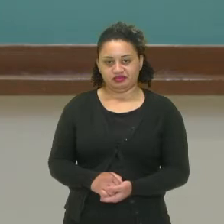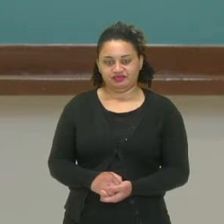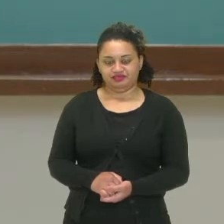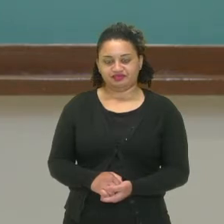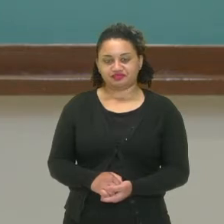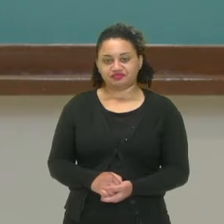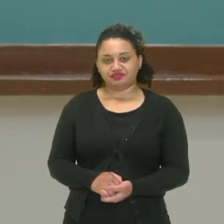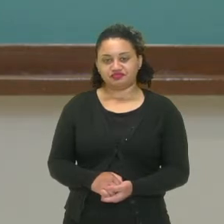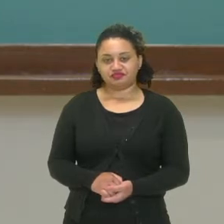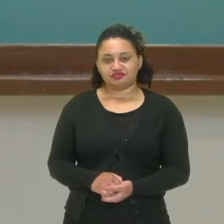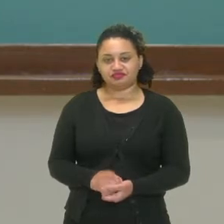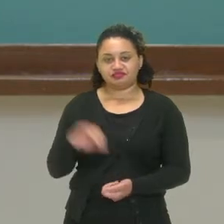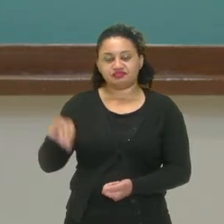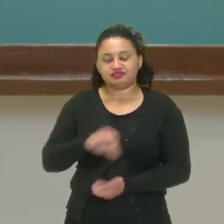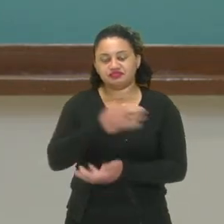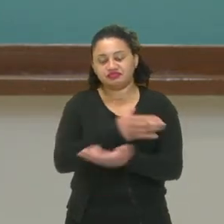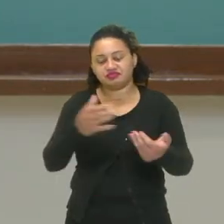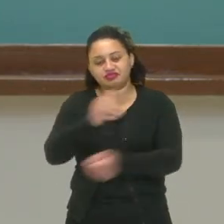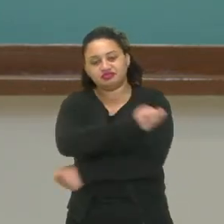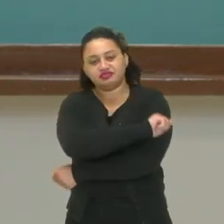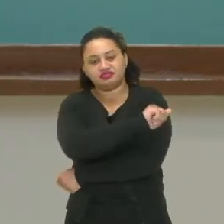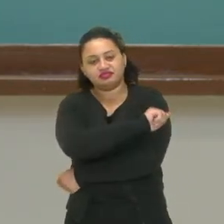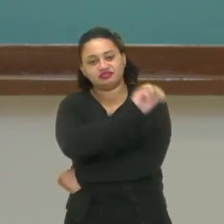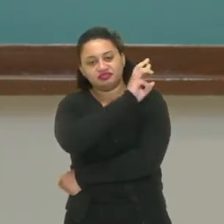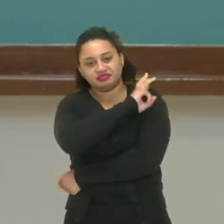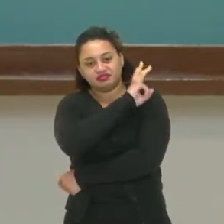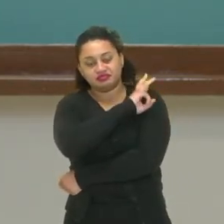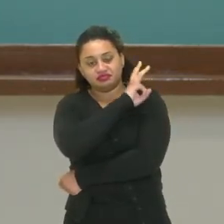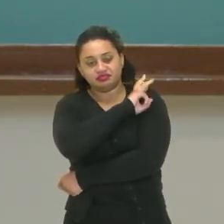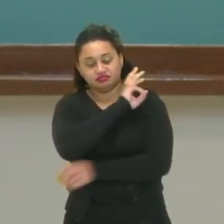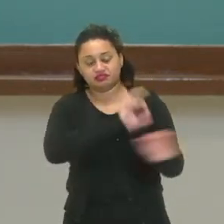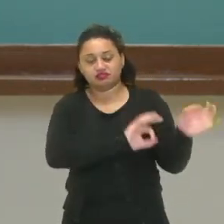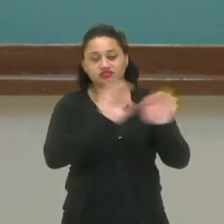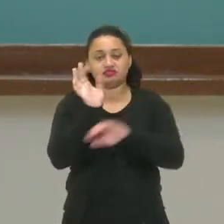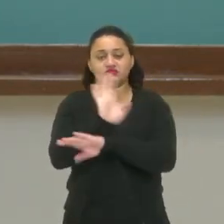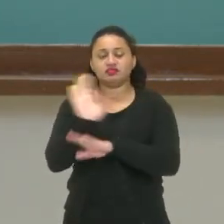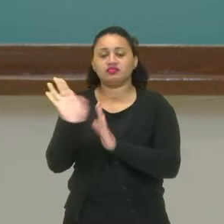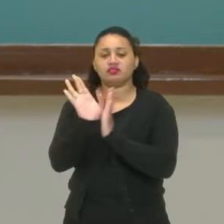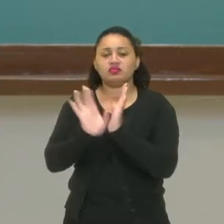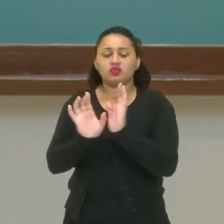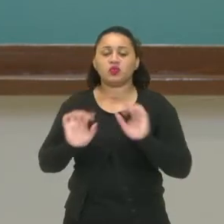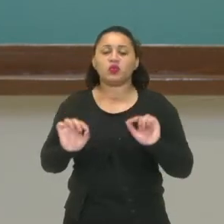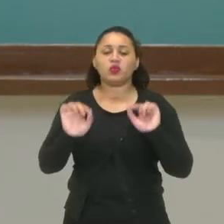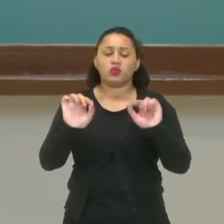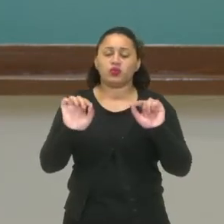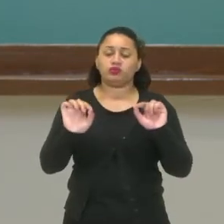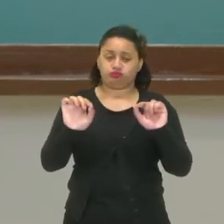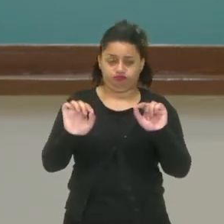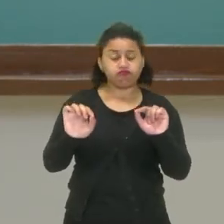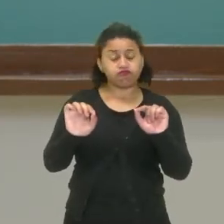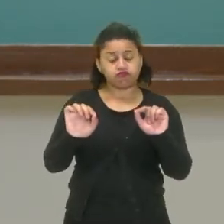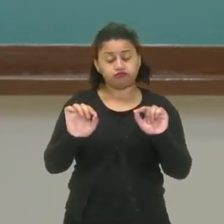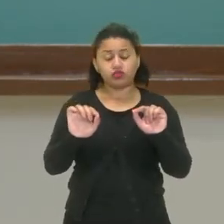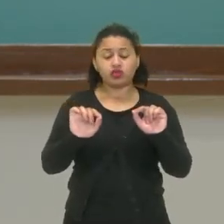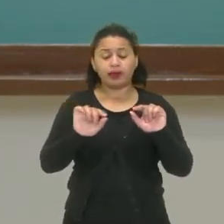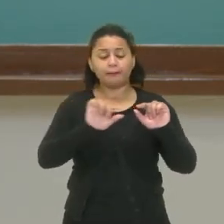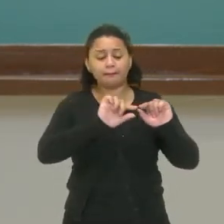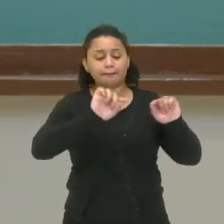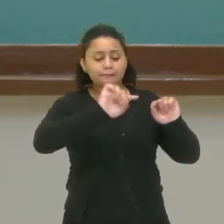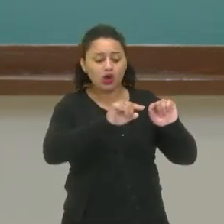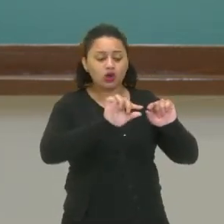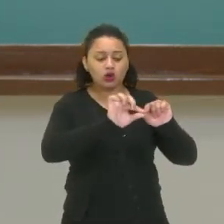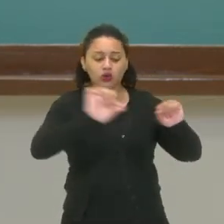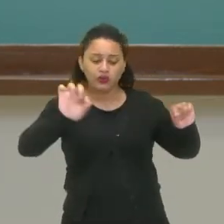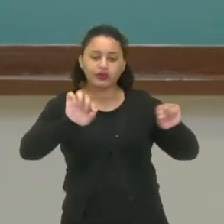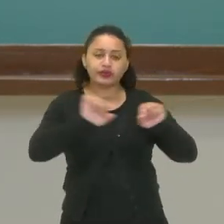Olá, estudantes da terceira série do ensino médio. Nesse vídeo nós vamos falar sobre ponto, reta e